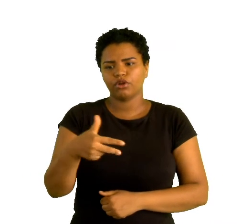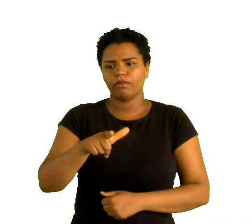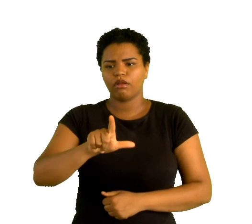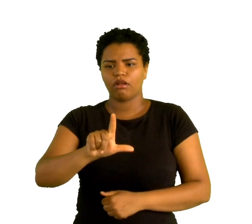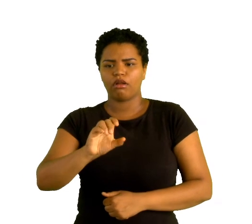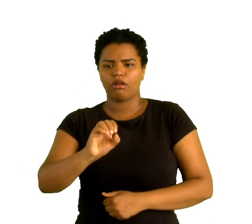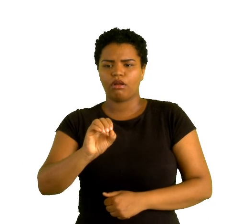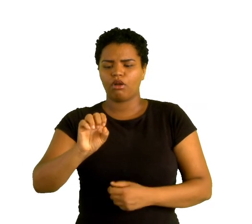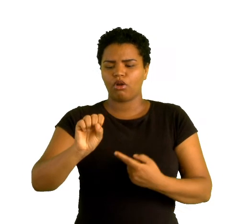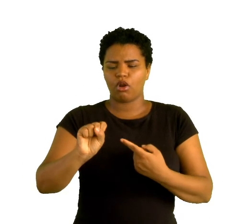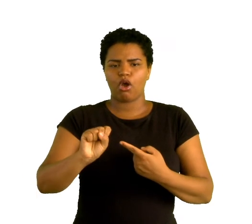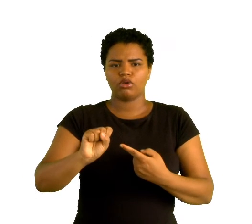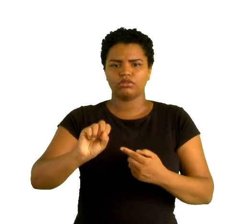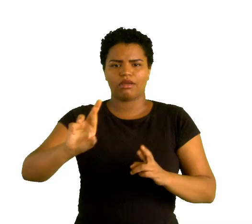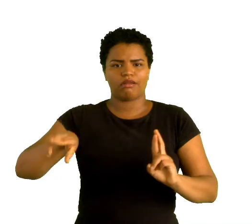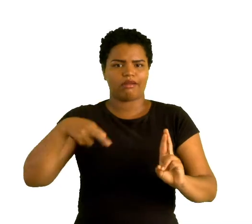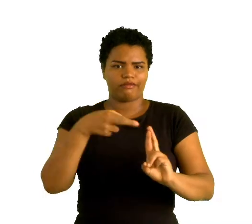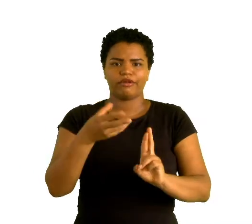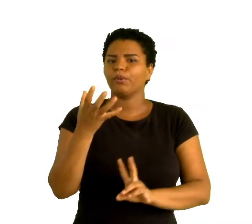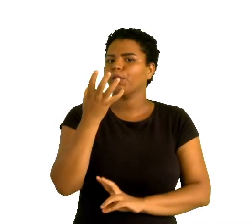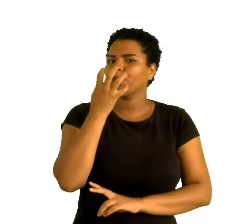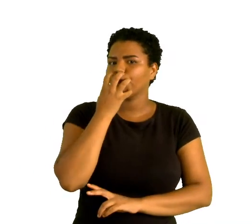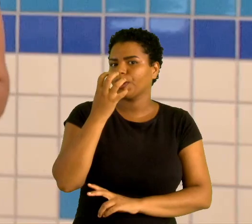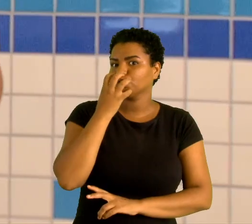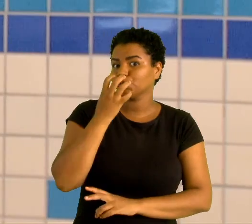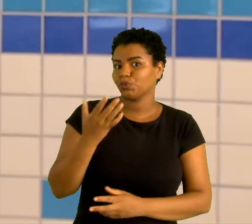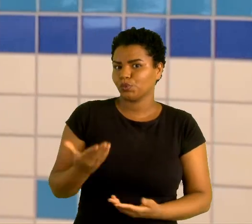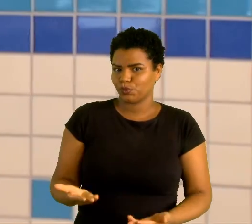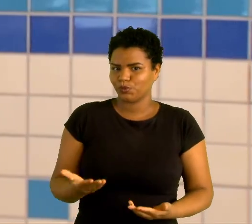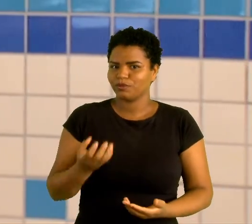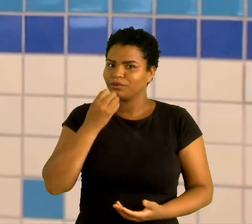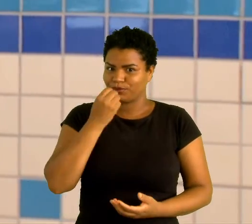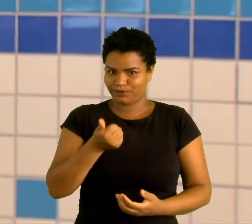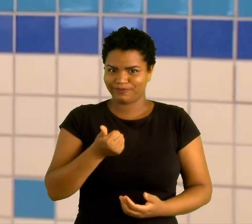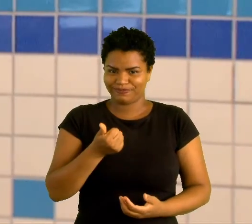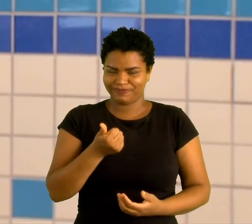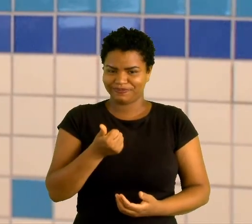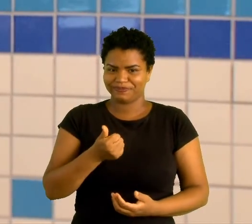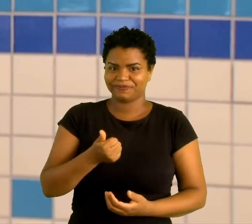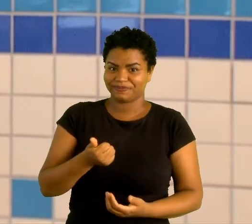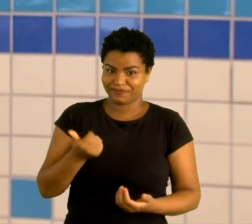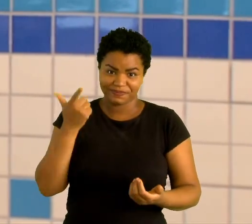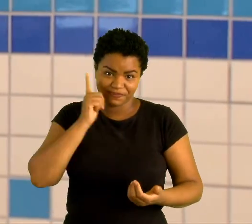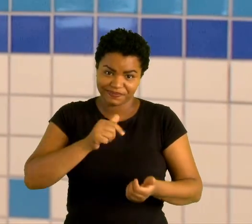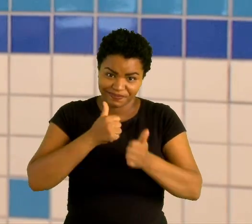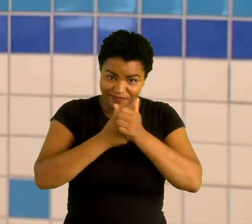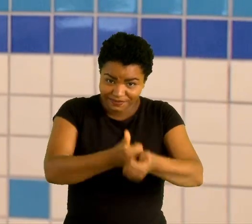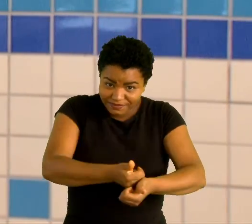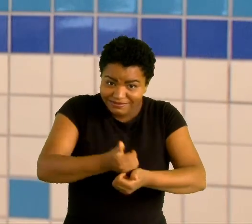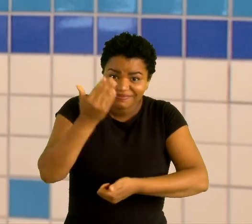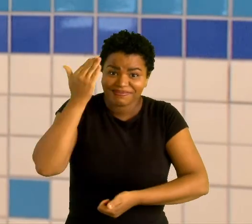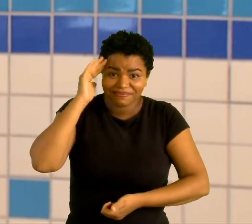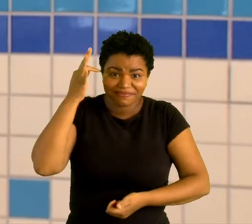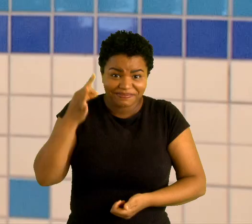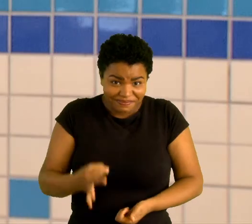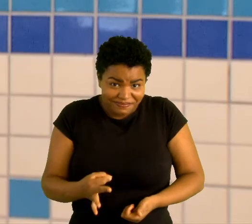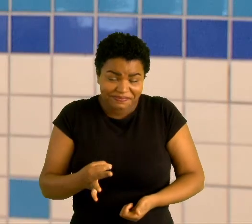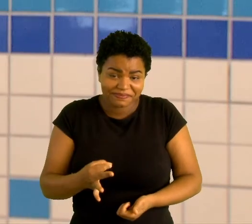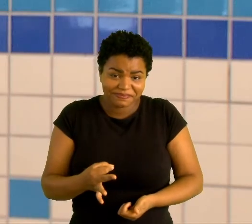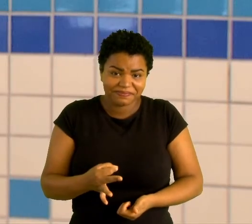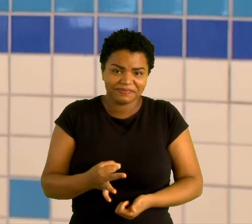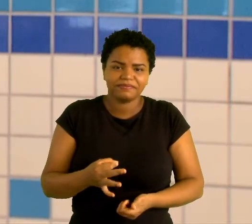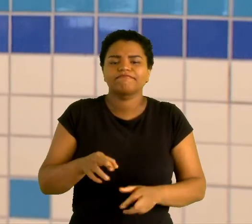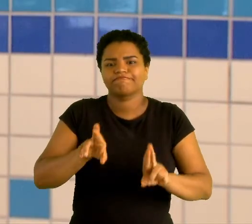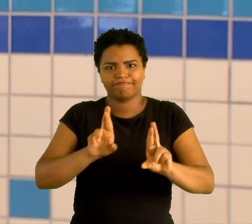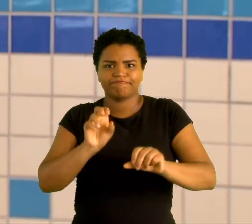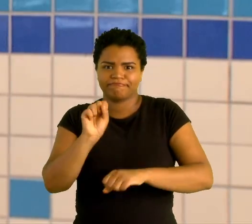eu estava me referindo aos cães. Tudo certinho? Conseguiram acompanhar? Conseguiram compreender? Espero que